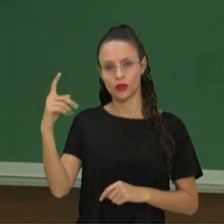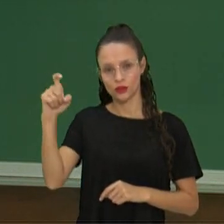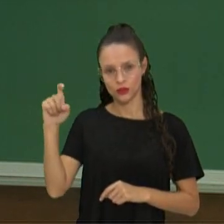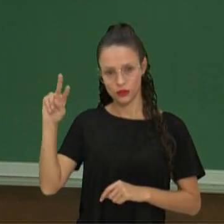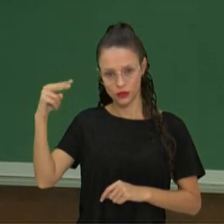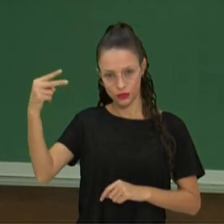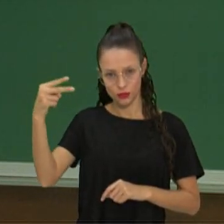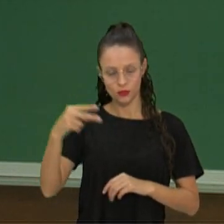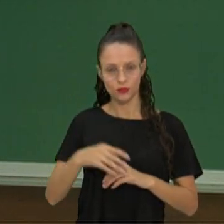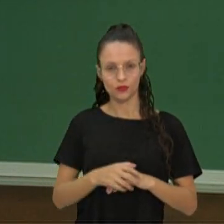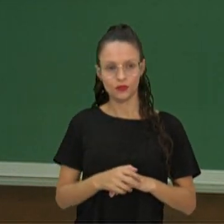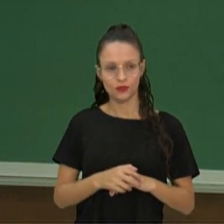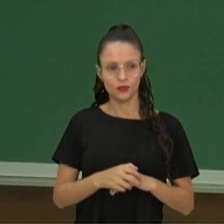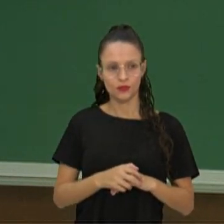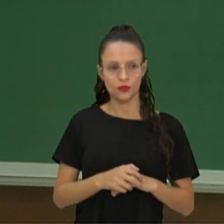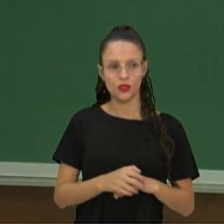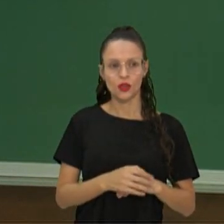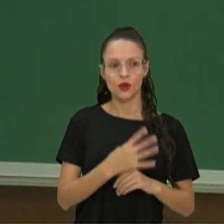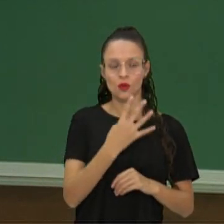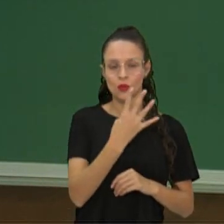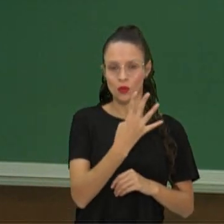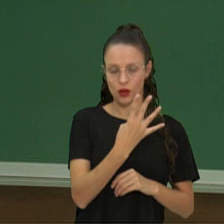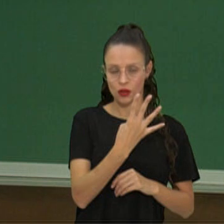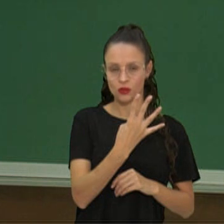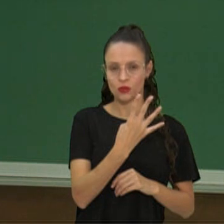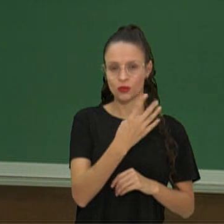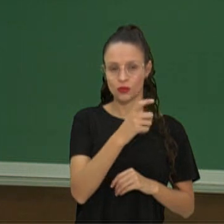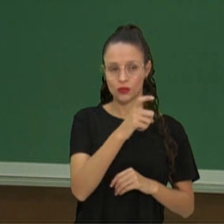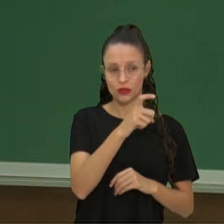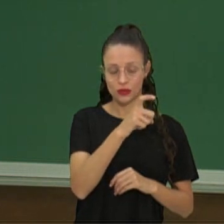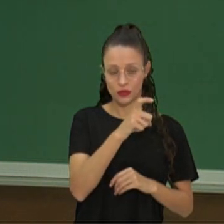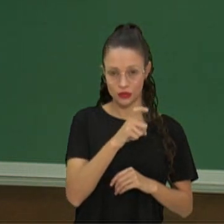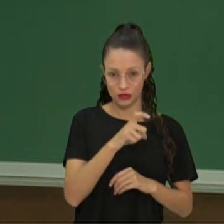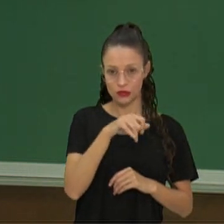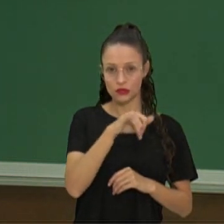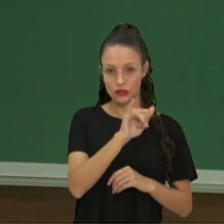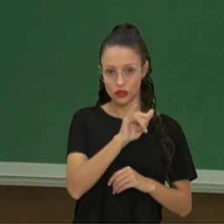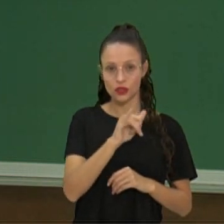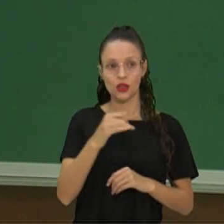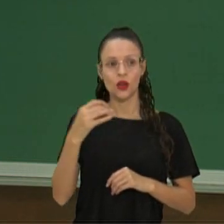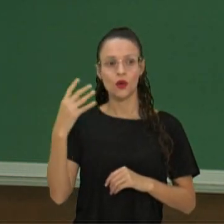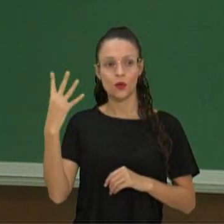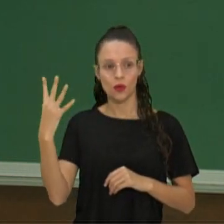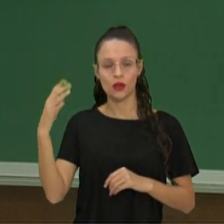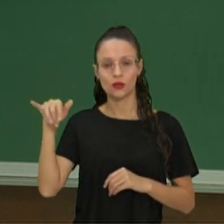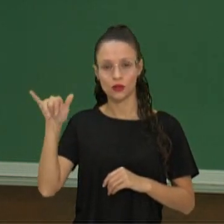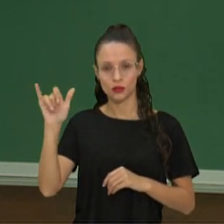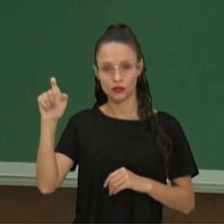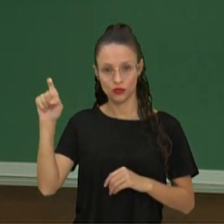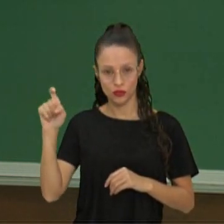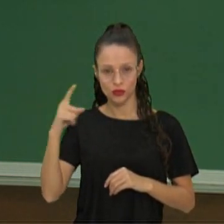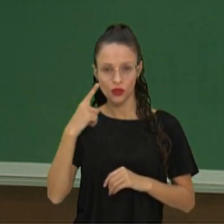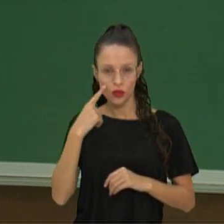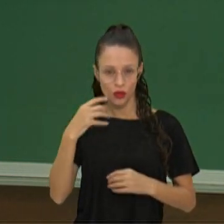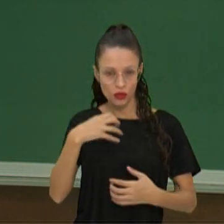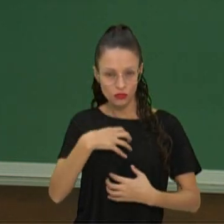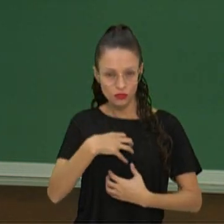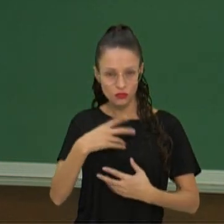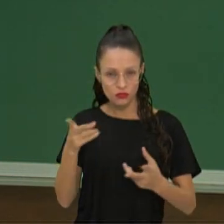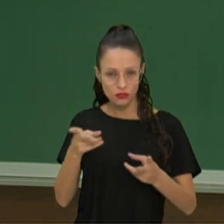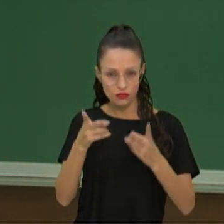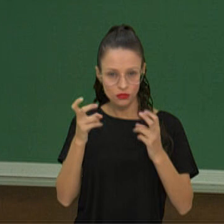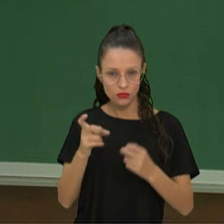4xy. 4y vezes x, 4yx. Aqui eu não escrevi na ordem, eu deixei. Mas para você sentir por que a gente